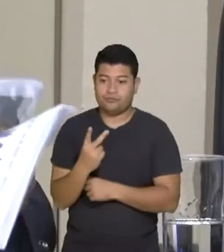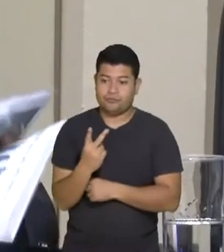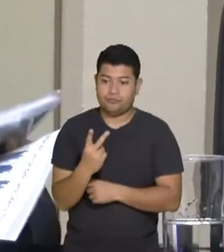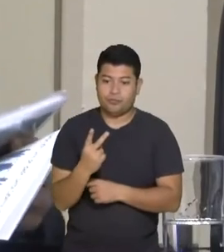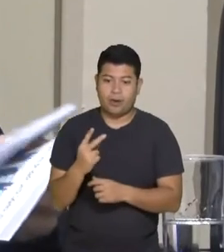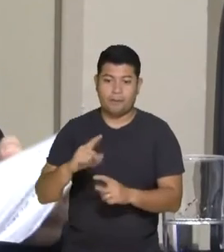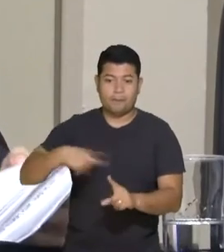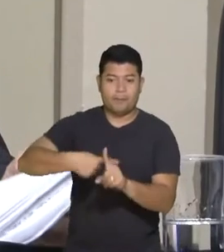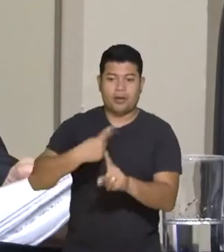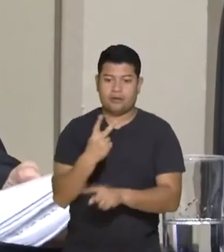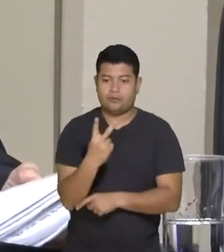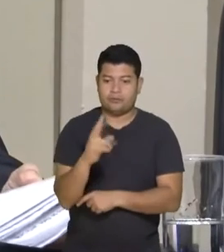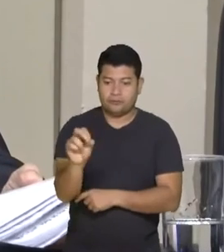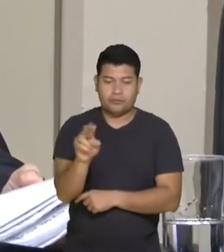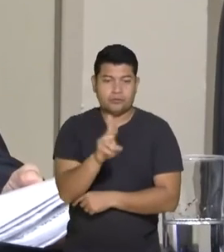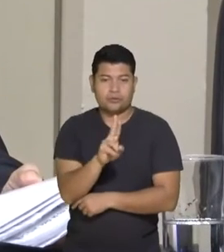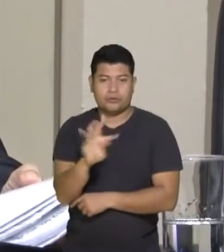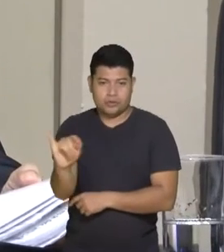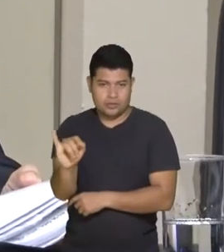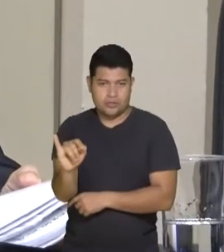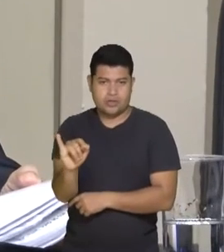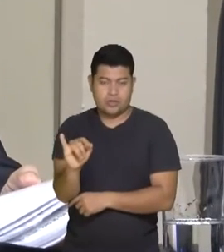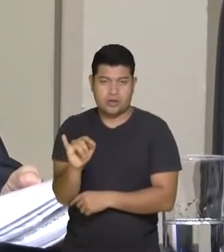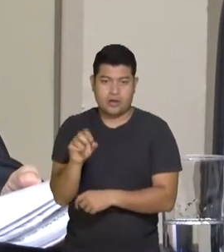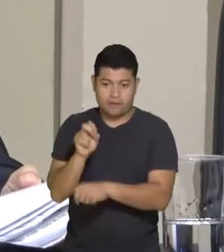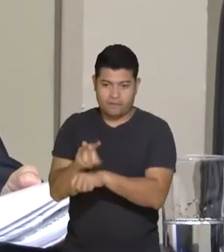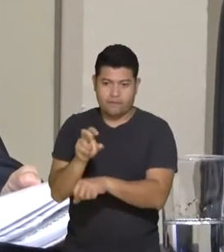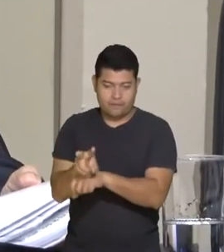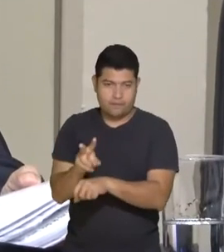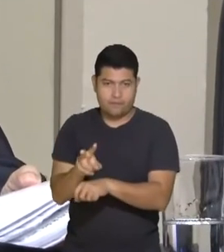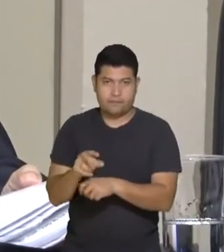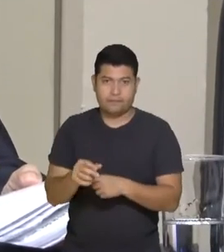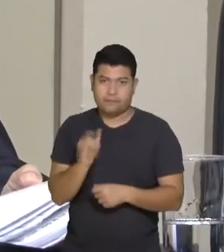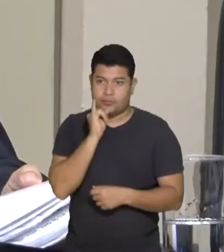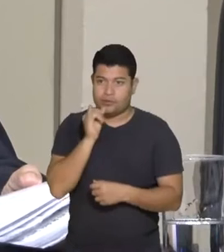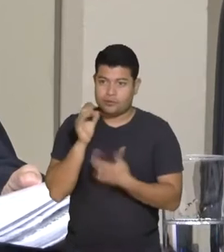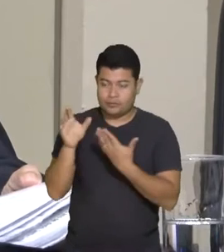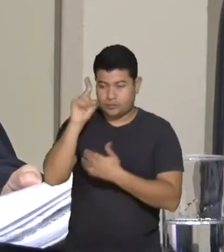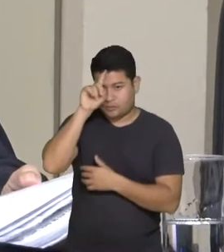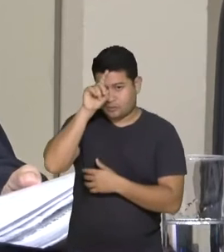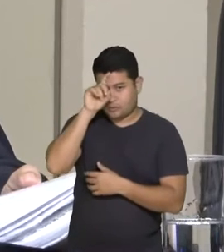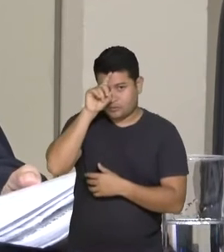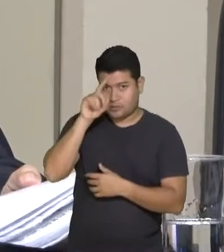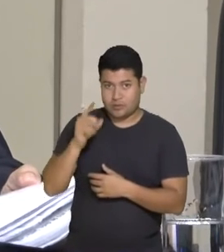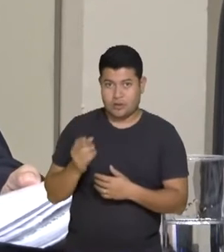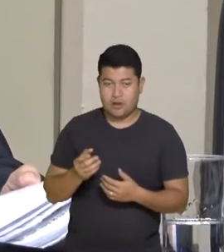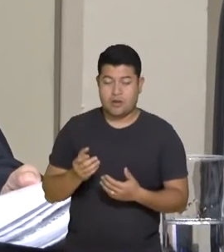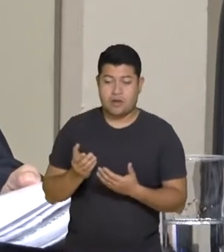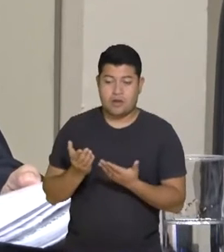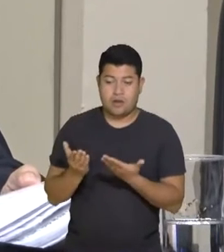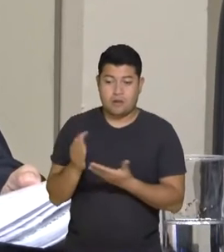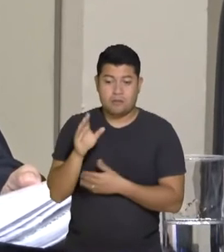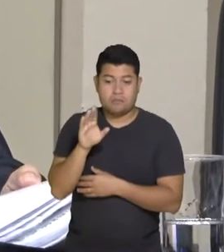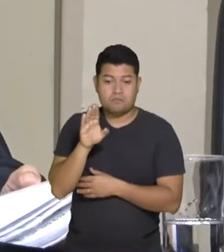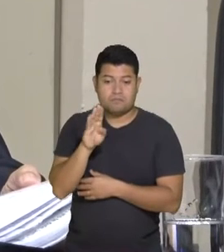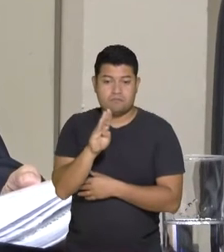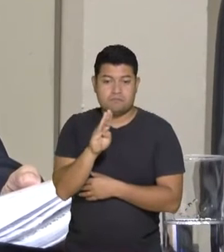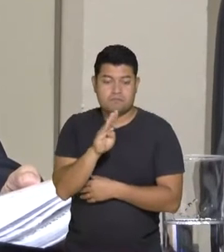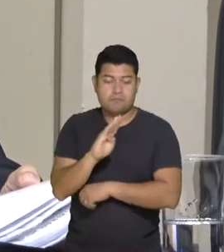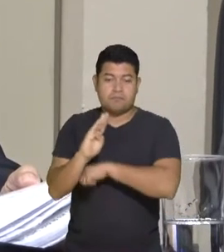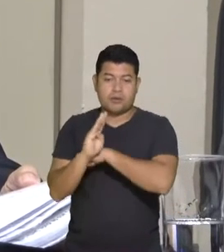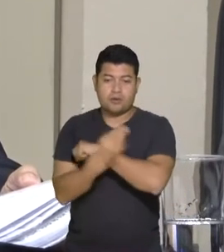Videira nós estamos em conversação com o hospital em Biguaçu aonde nós temos a possibilidade